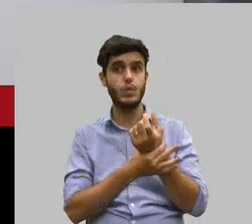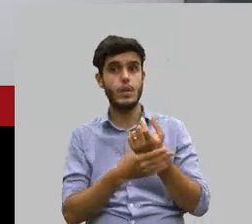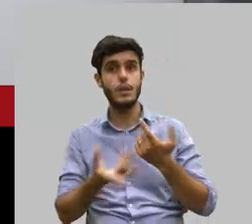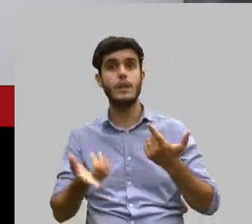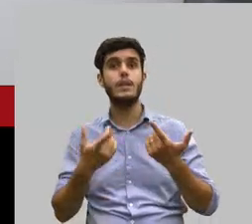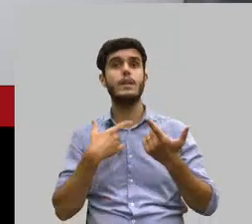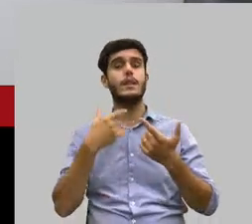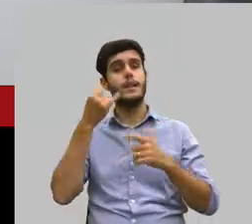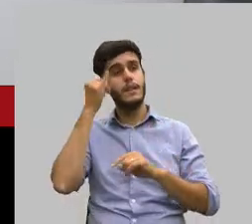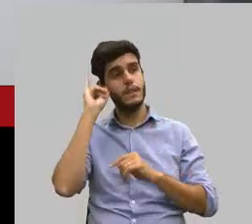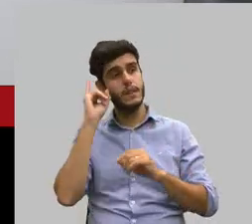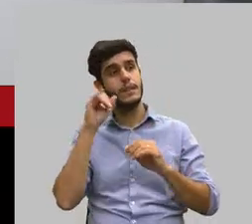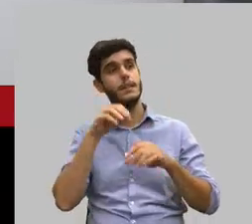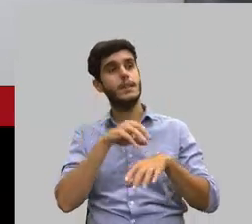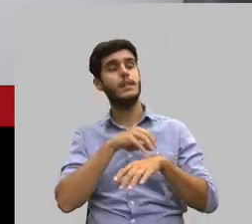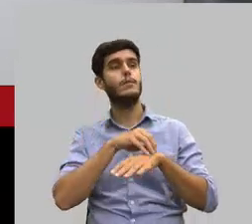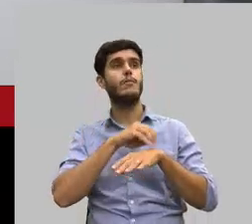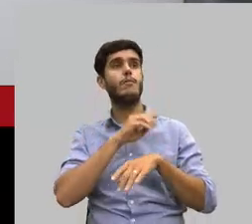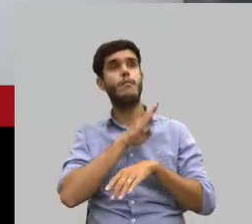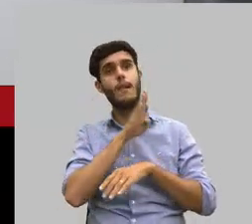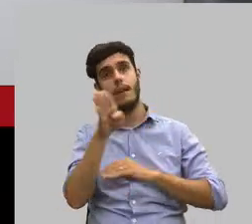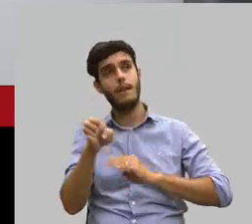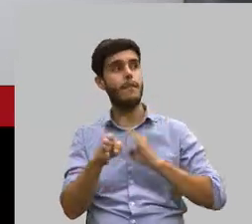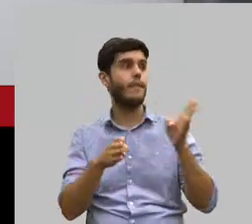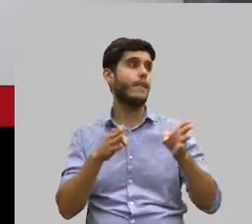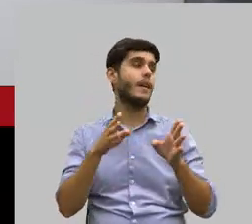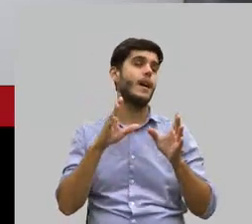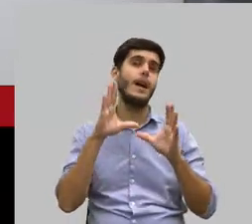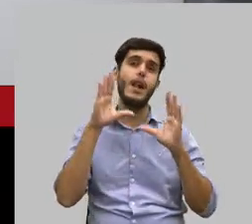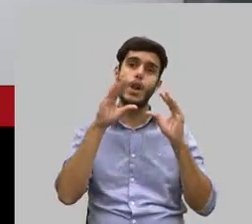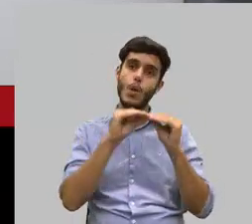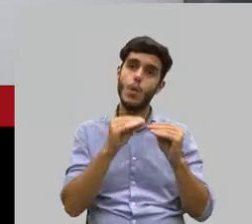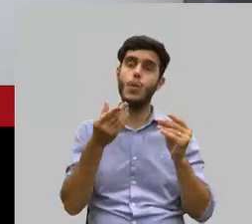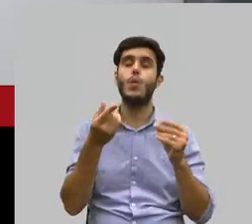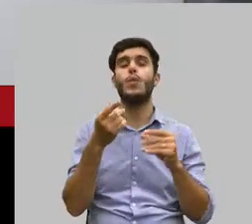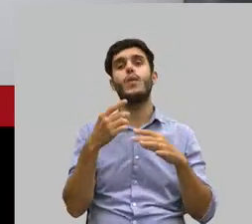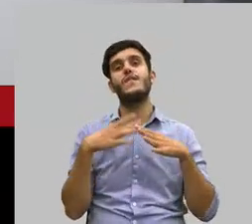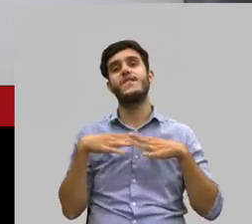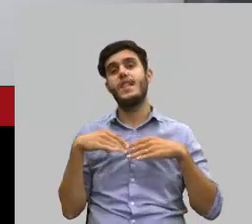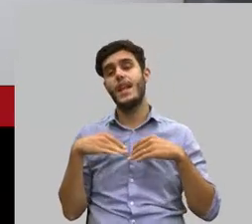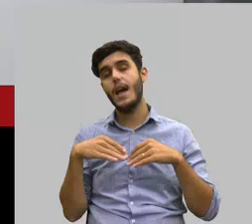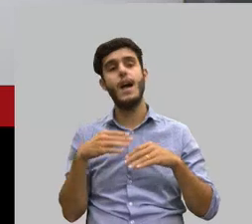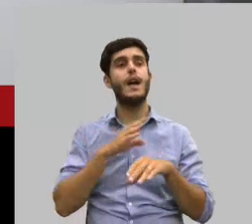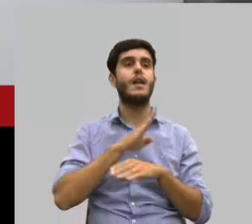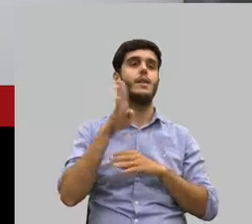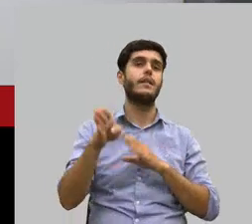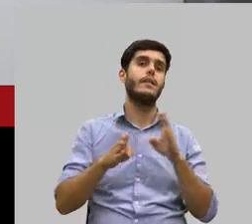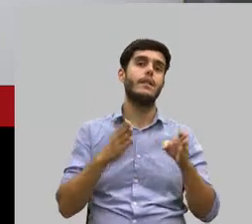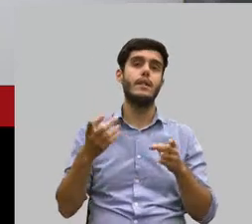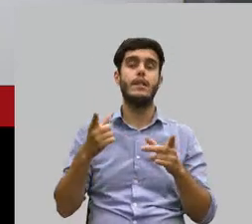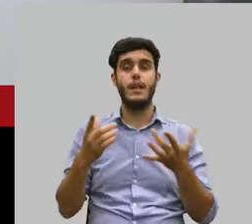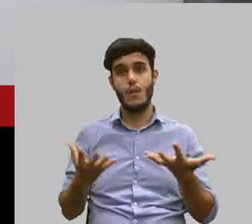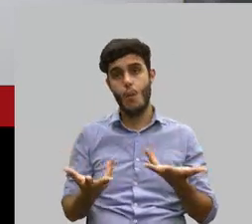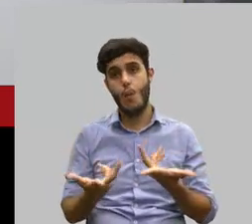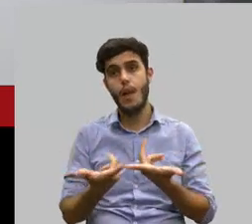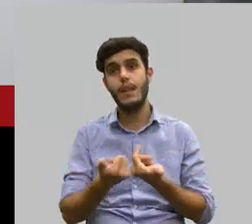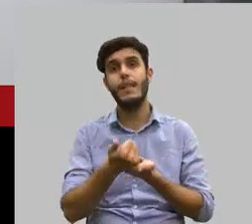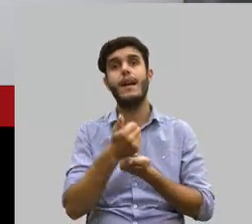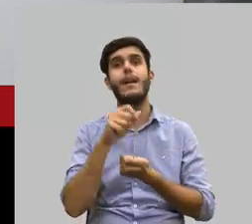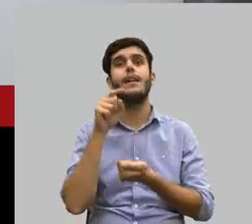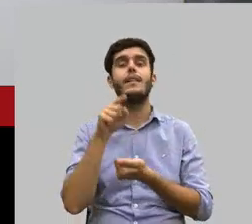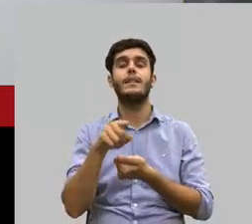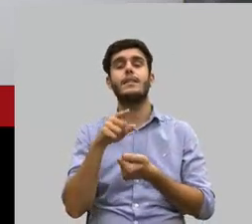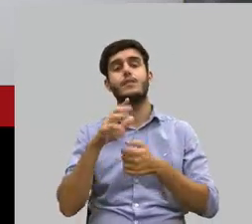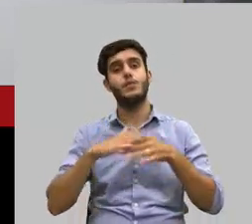deslocamentos de noturnos de finais de semana de feriados é trazendo assim qualidade tanto pros pros